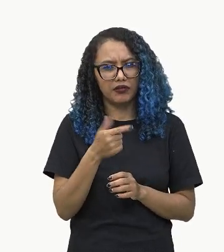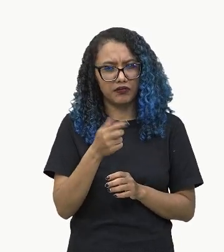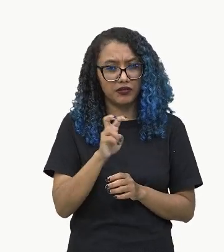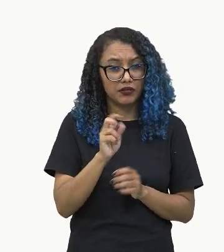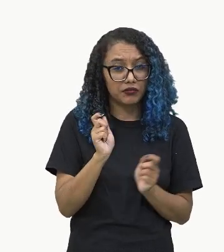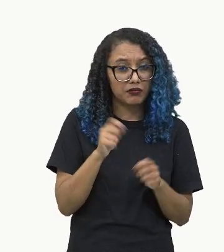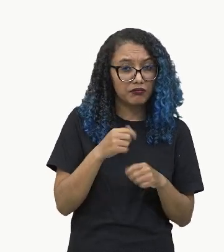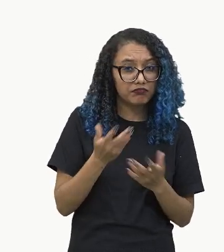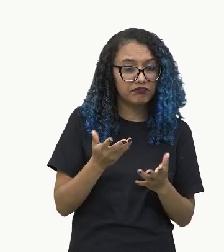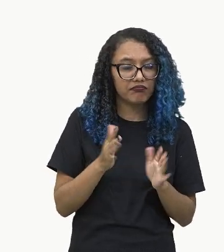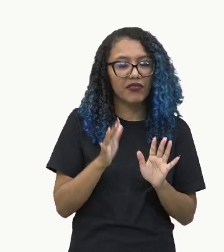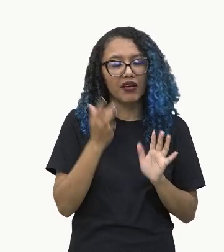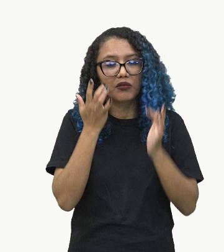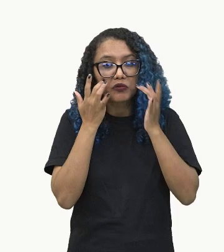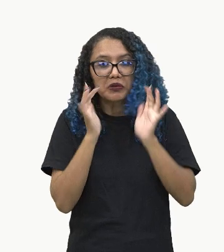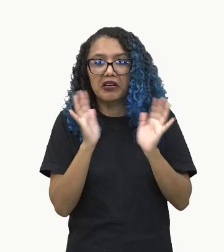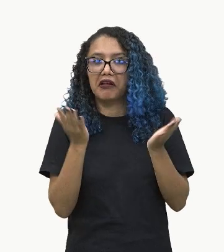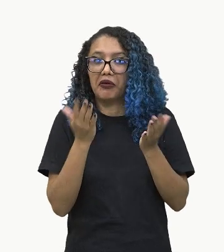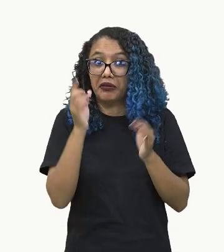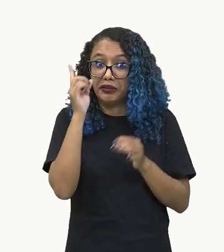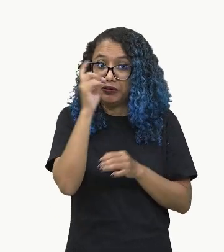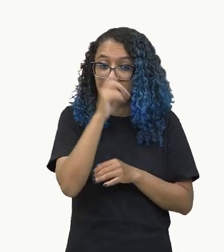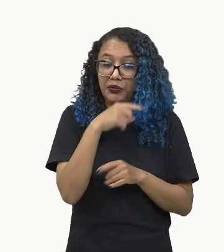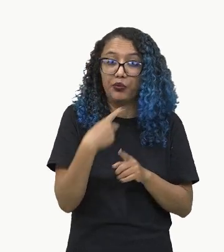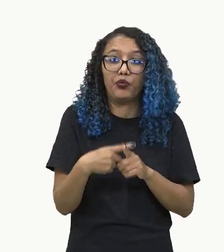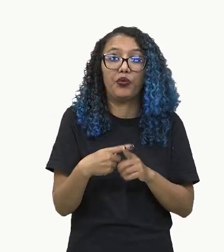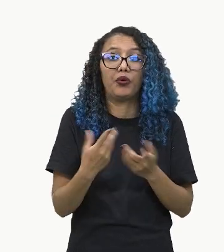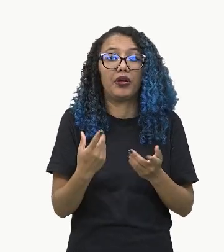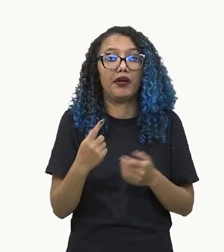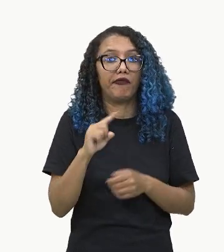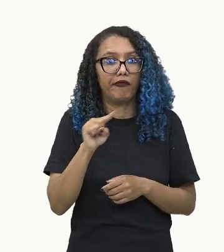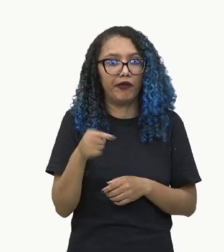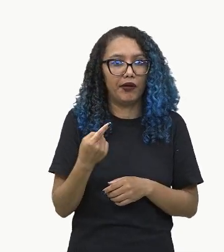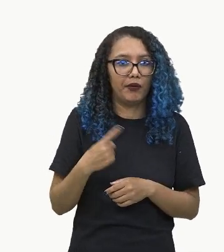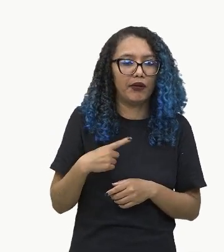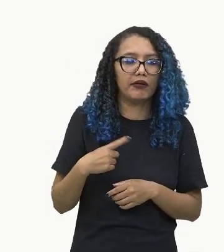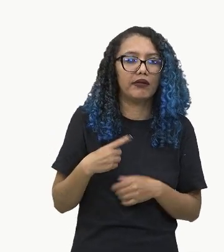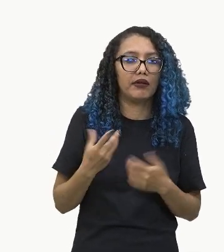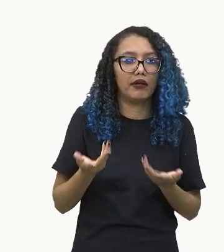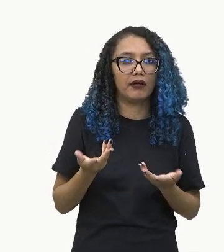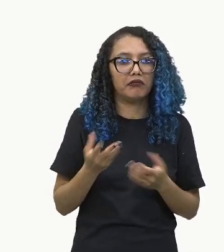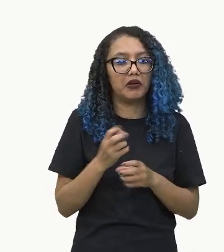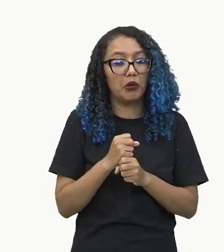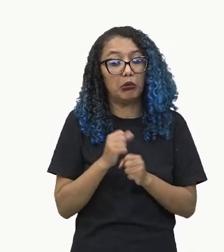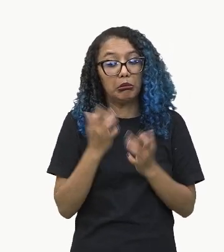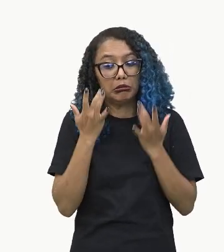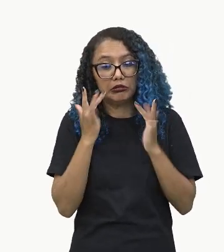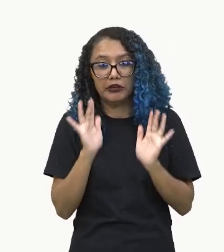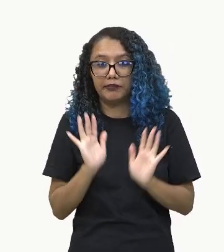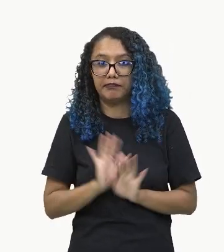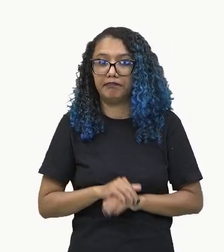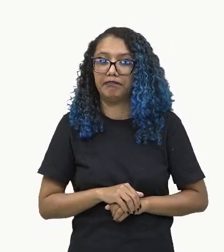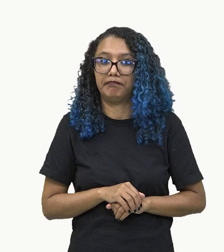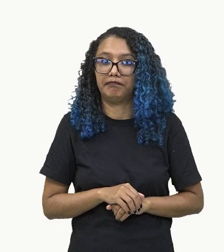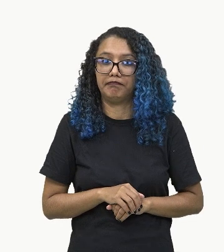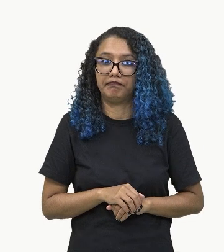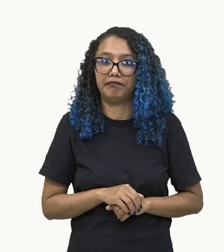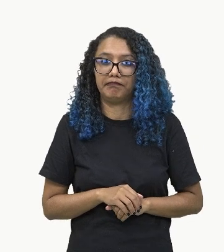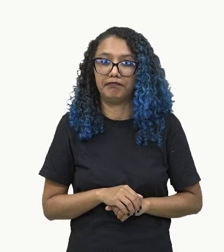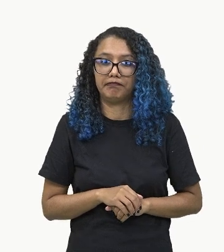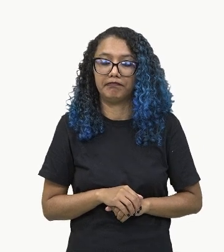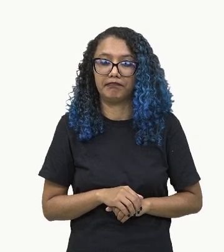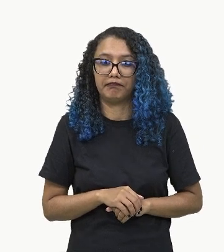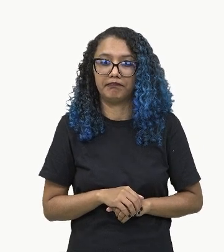Professor, agora ficou difícil, né? Porque número com vírgula eu não sei como calcula. Você